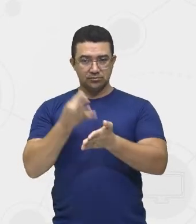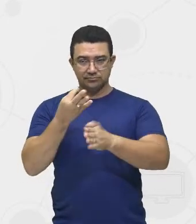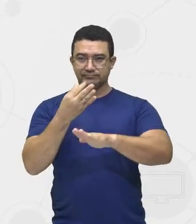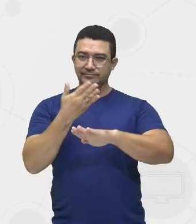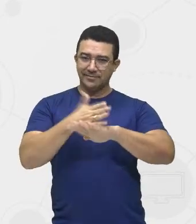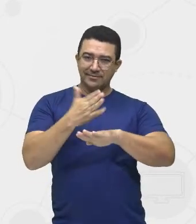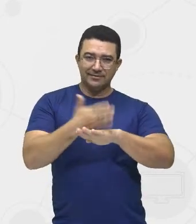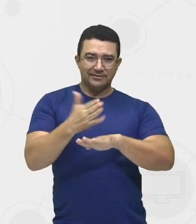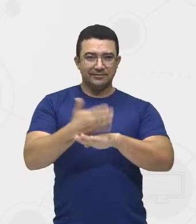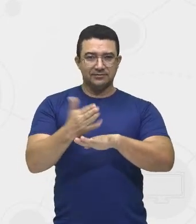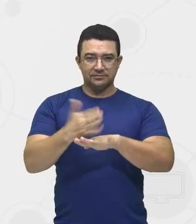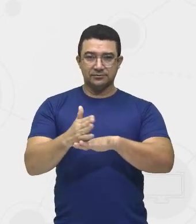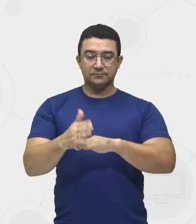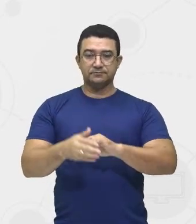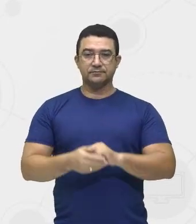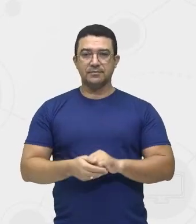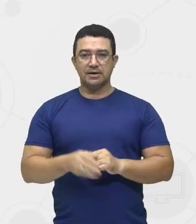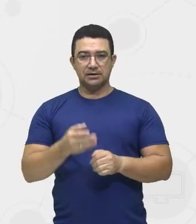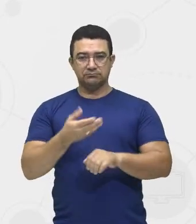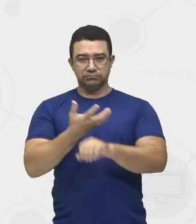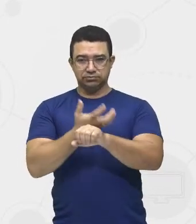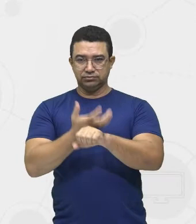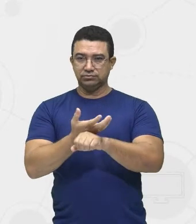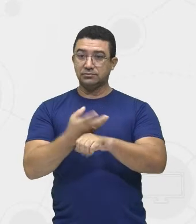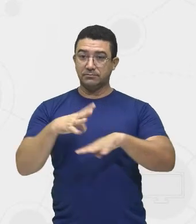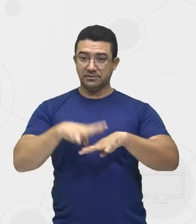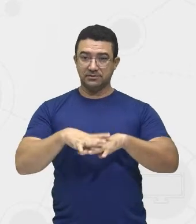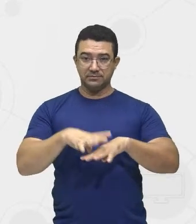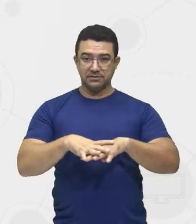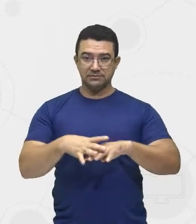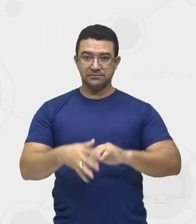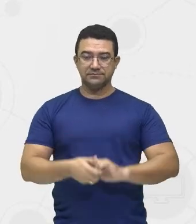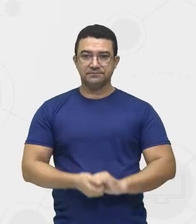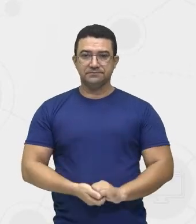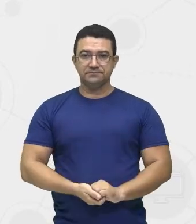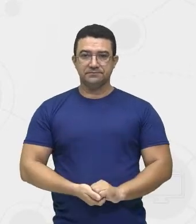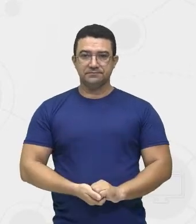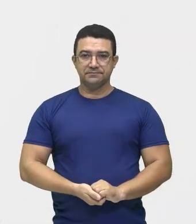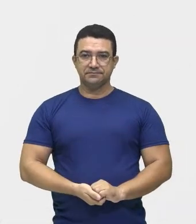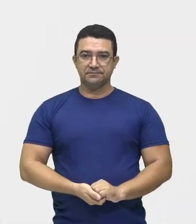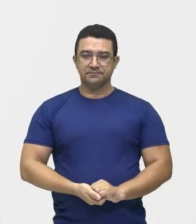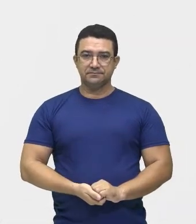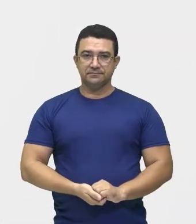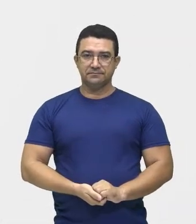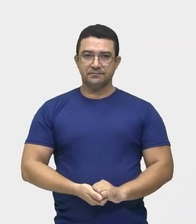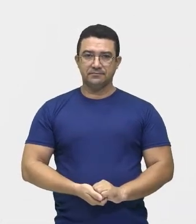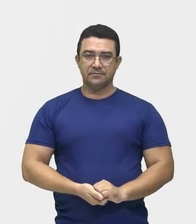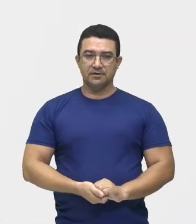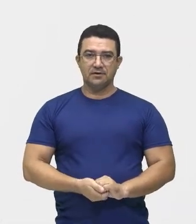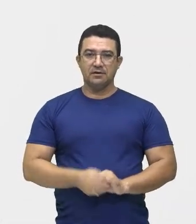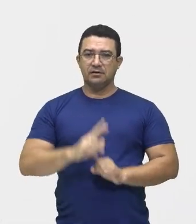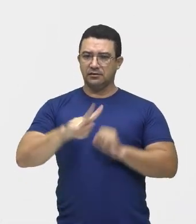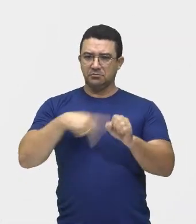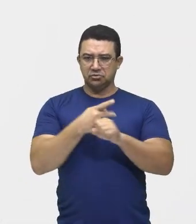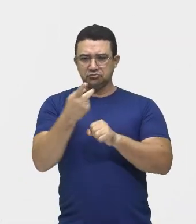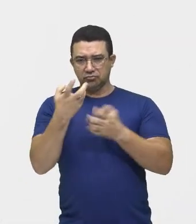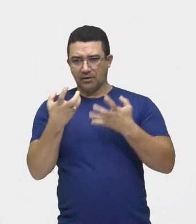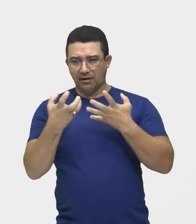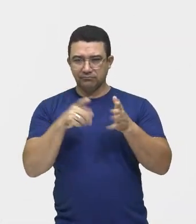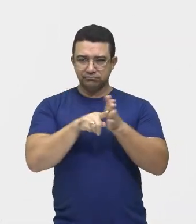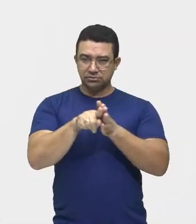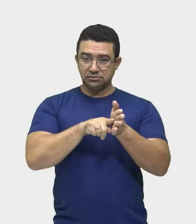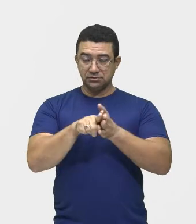exercitando, parte 2. Então, temos aí a parte 2 do nosso exercitando. Depois, quando você quiser pesquisar,